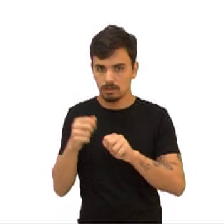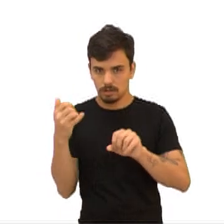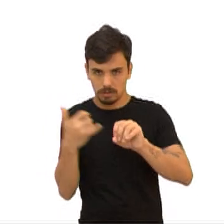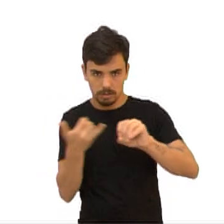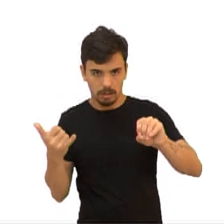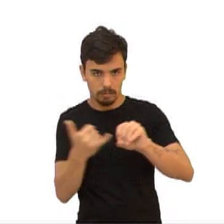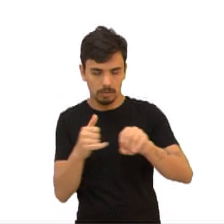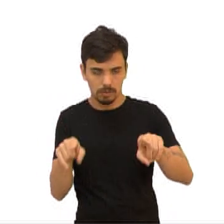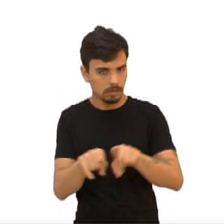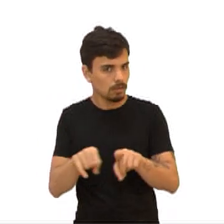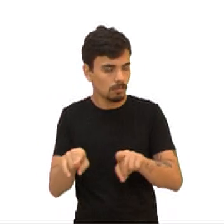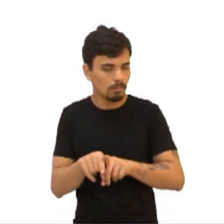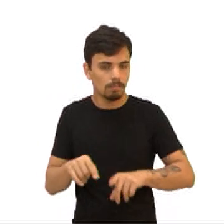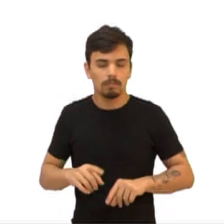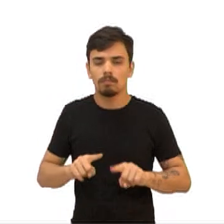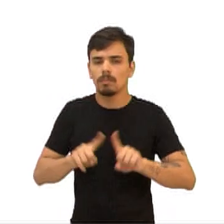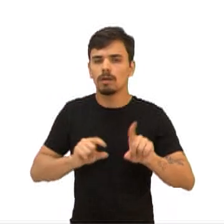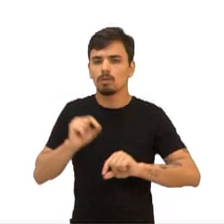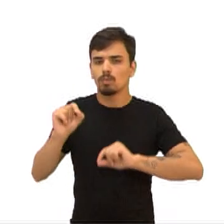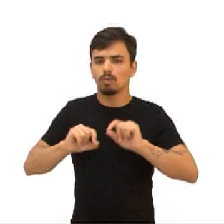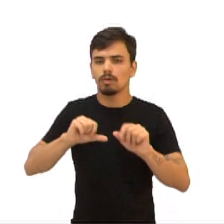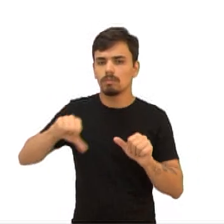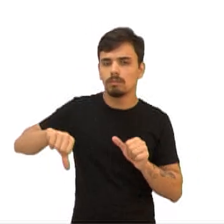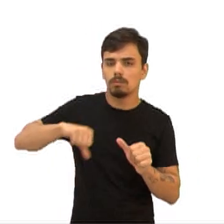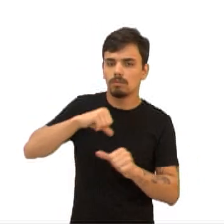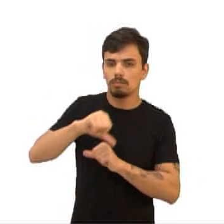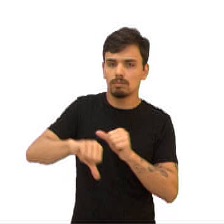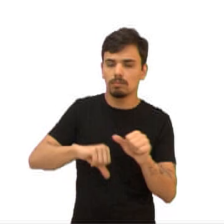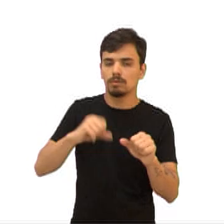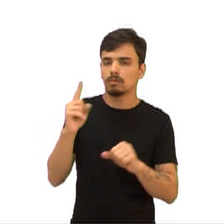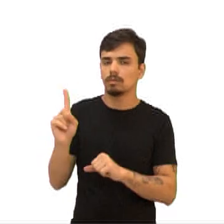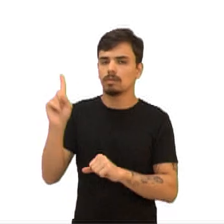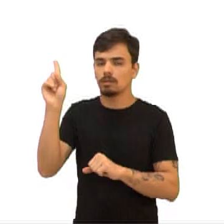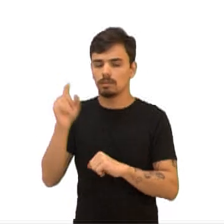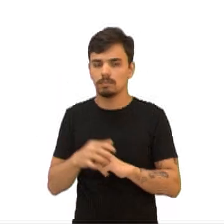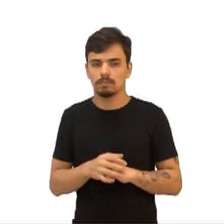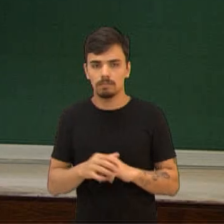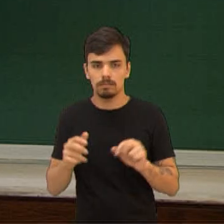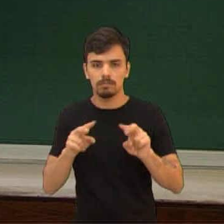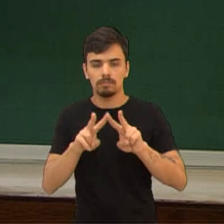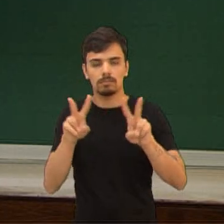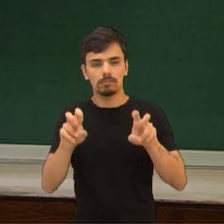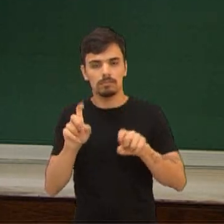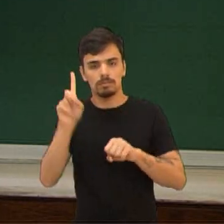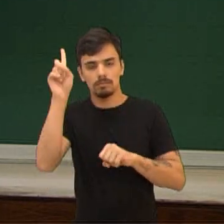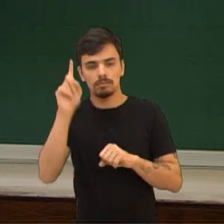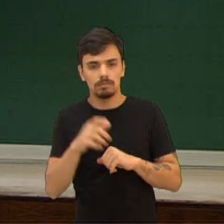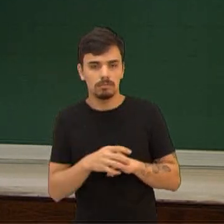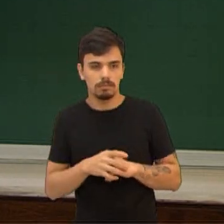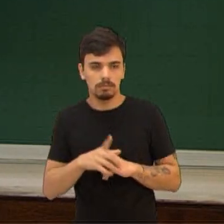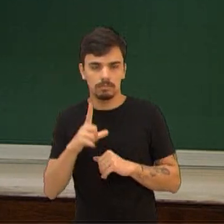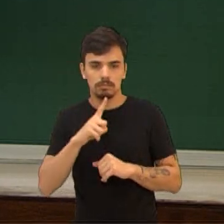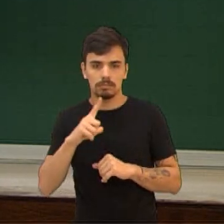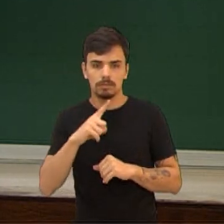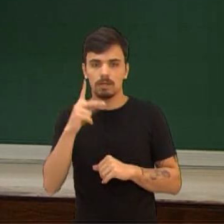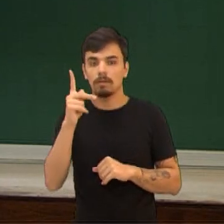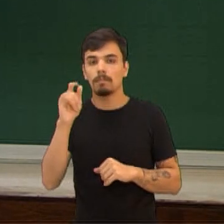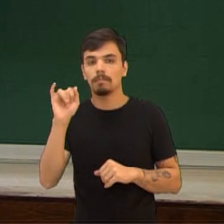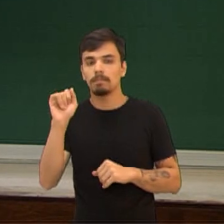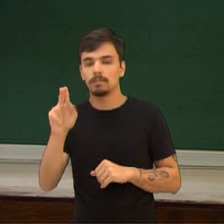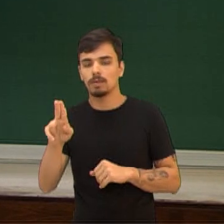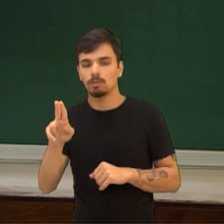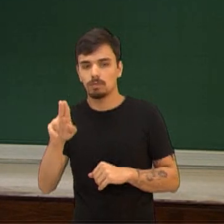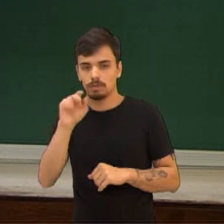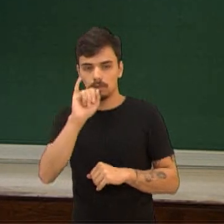Okay? Só que o que muda? Lá no circuito com resistores, a gente usava π e Uri.